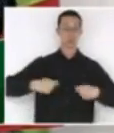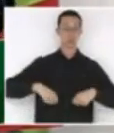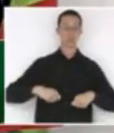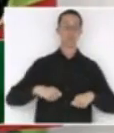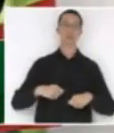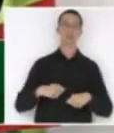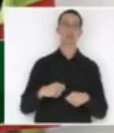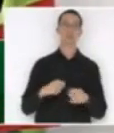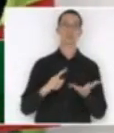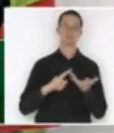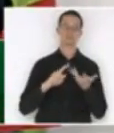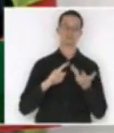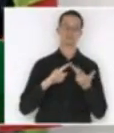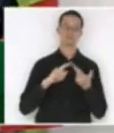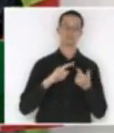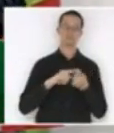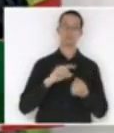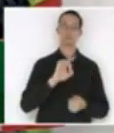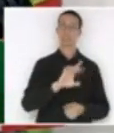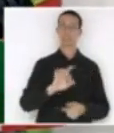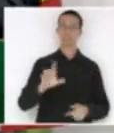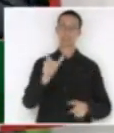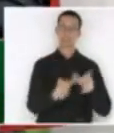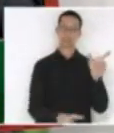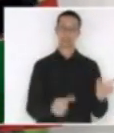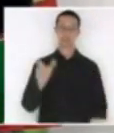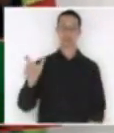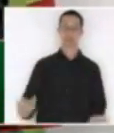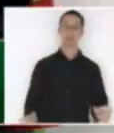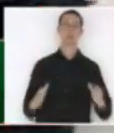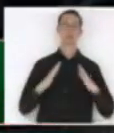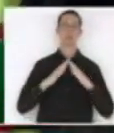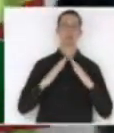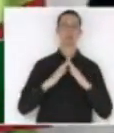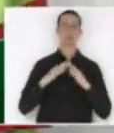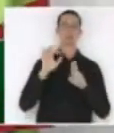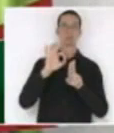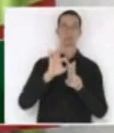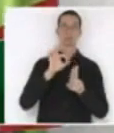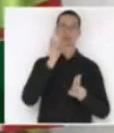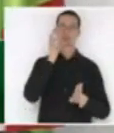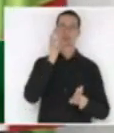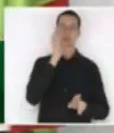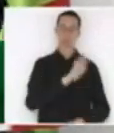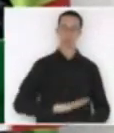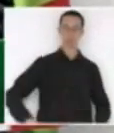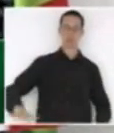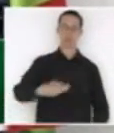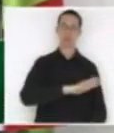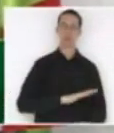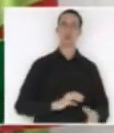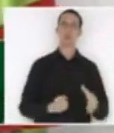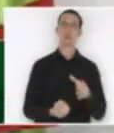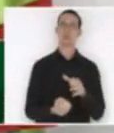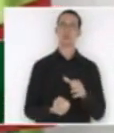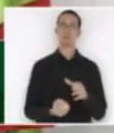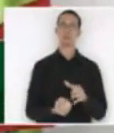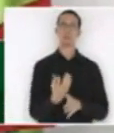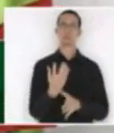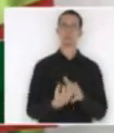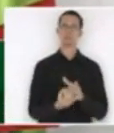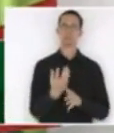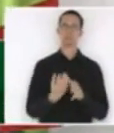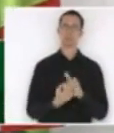cada um morador, não apenas de Uruçanga, mas sim de uma grande região também produtiva e que tem a